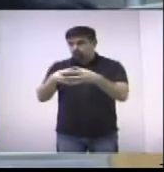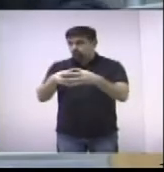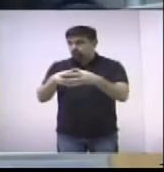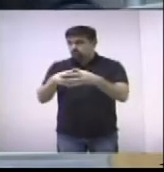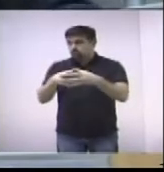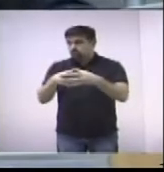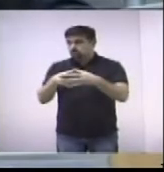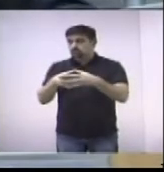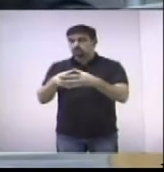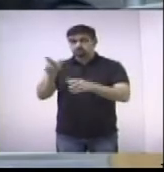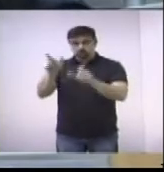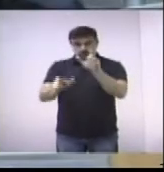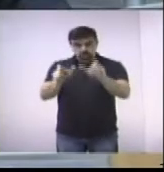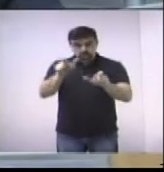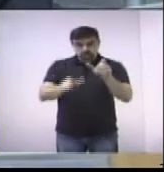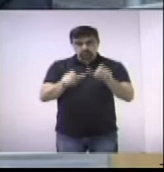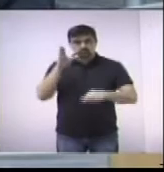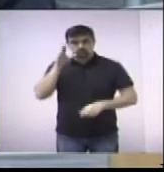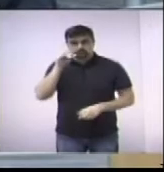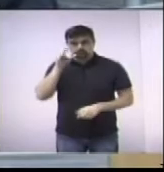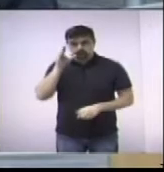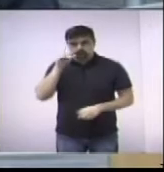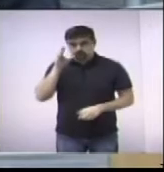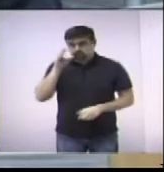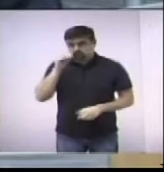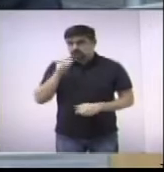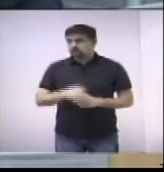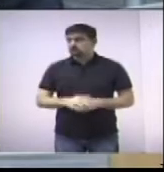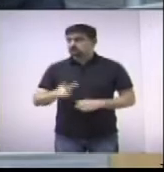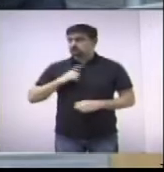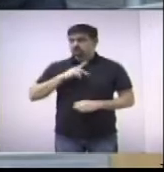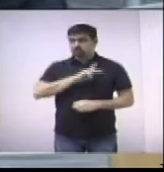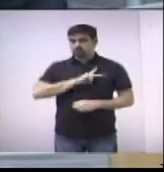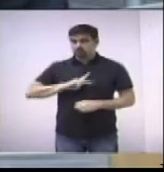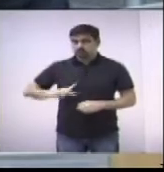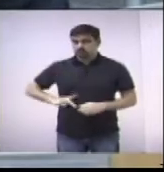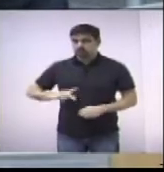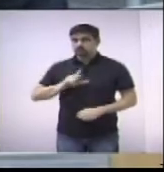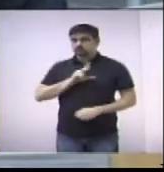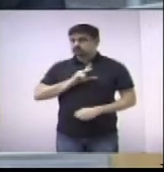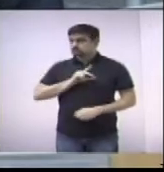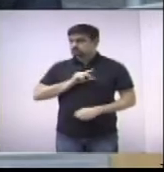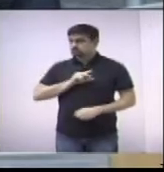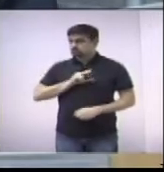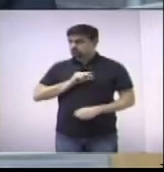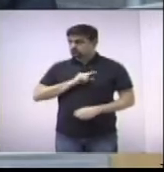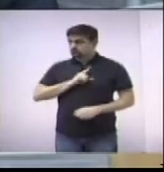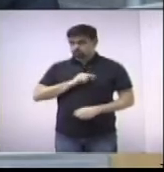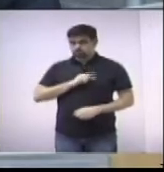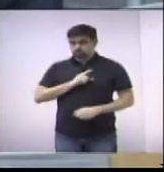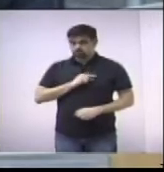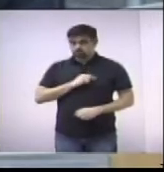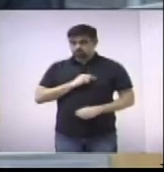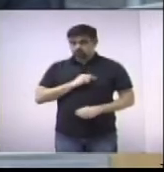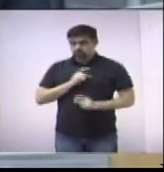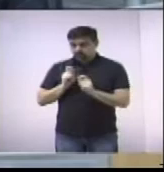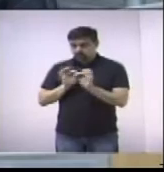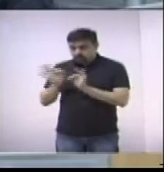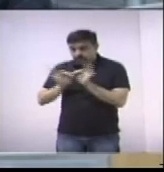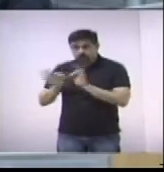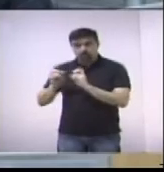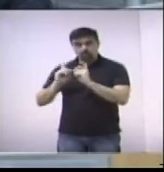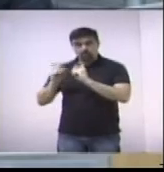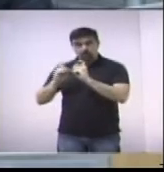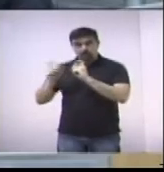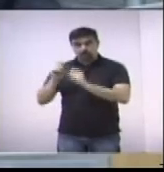dos servidores, através do seu presidente Custódio, pela reunião feita